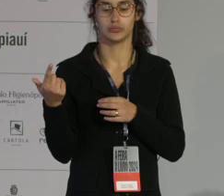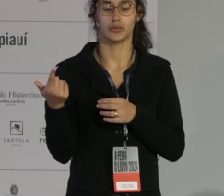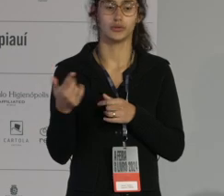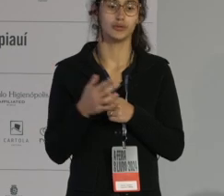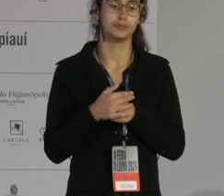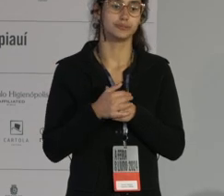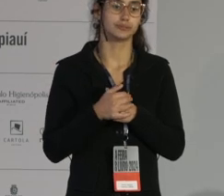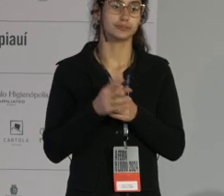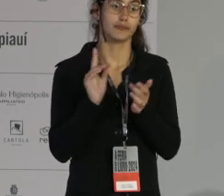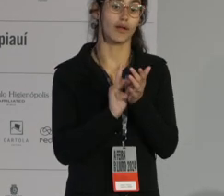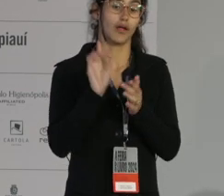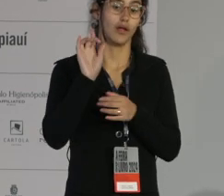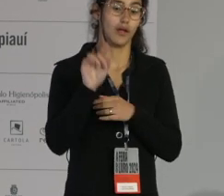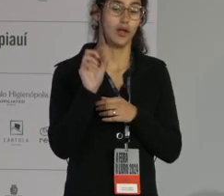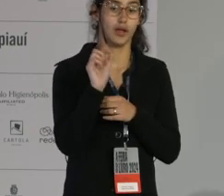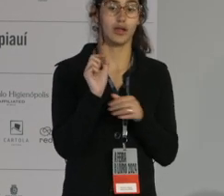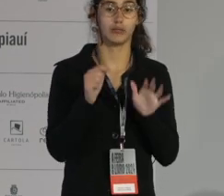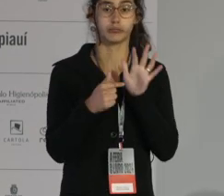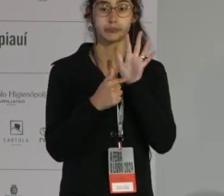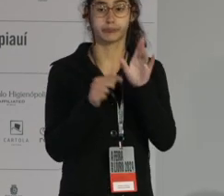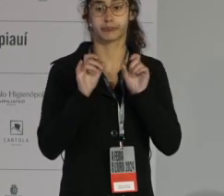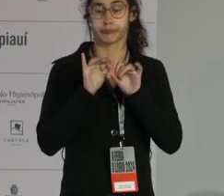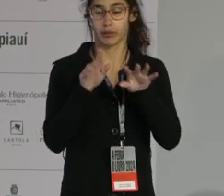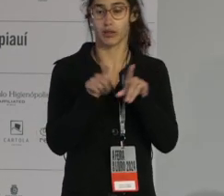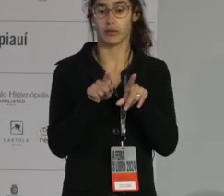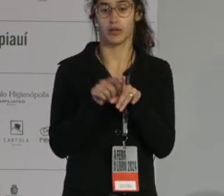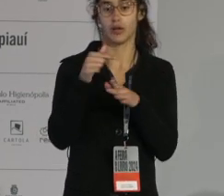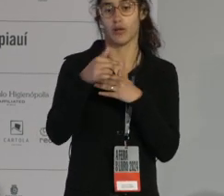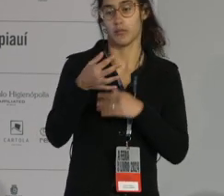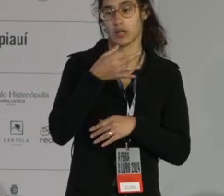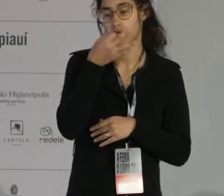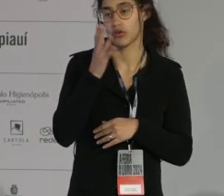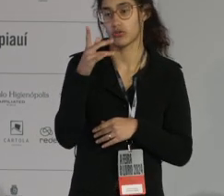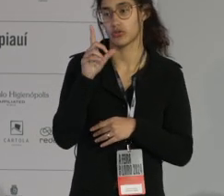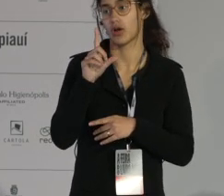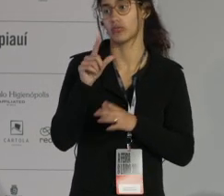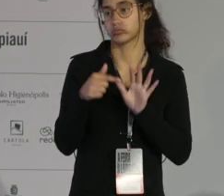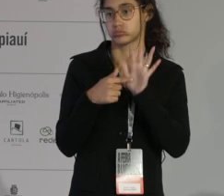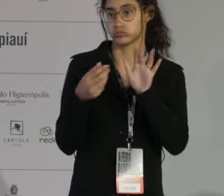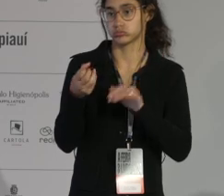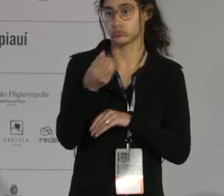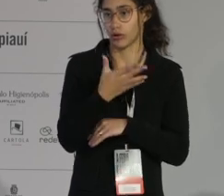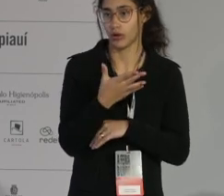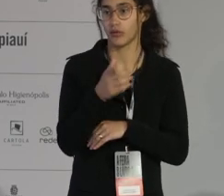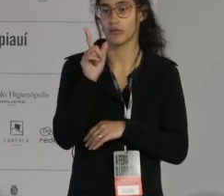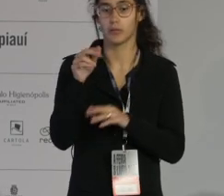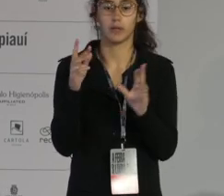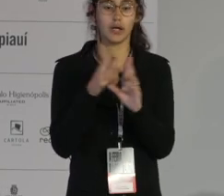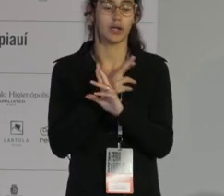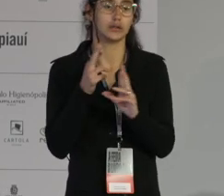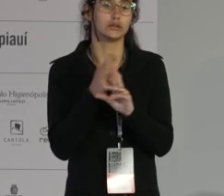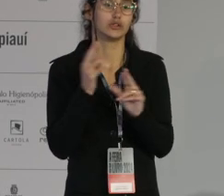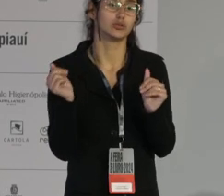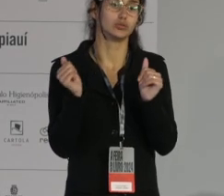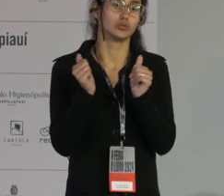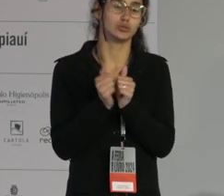inevitavelmente é uma coisa que transparece assim, em alguma crítica que já saiu, é uma relação